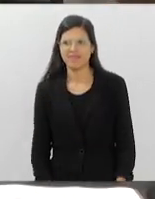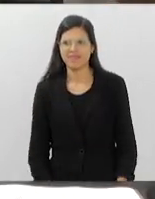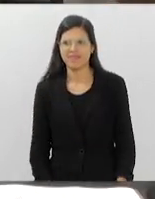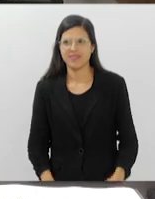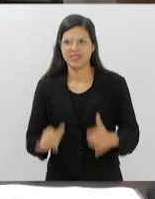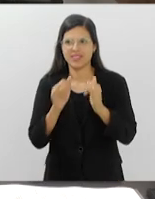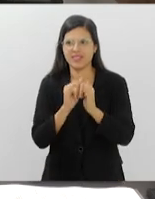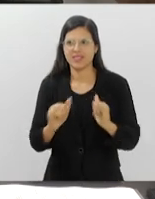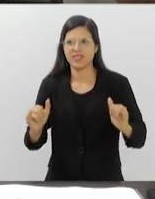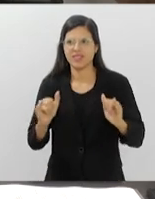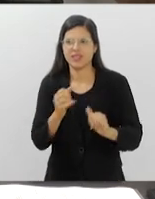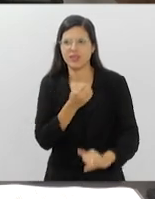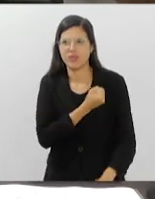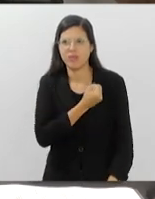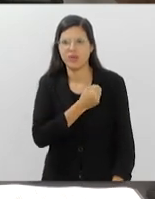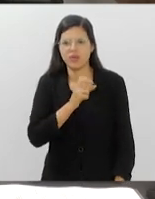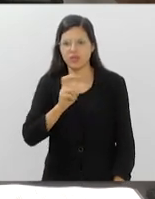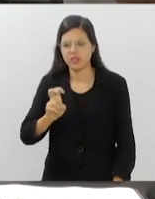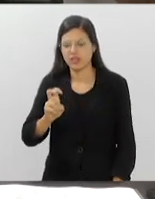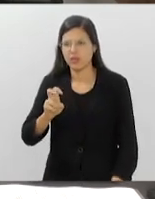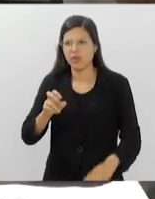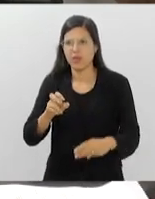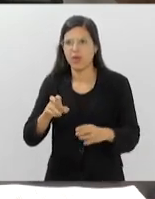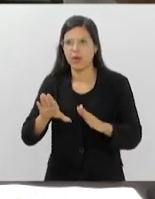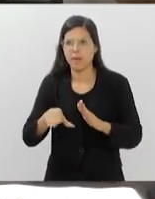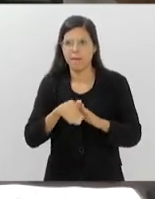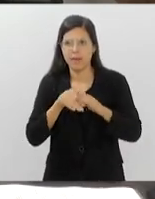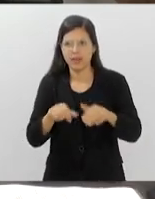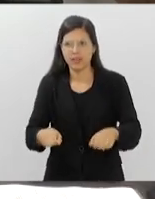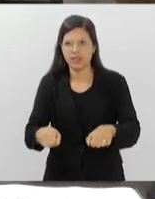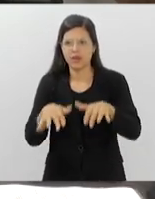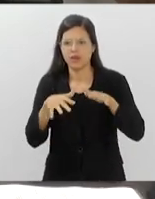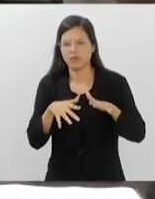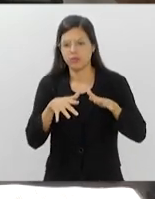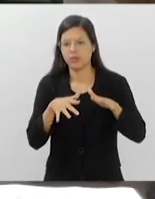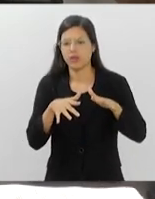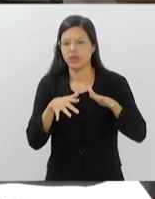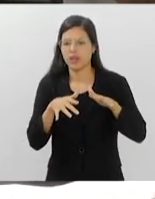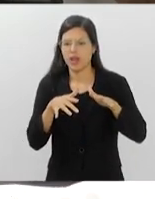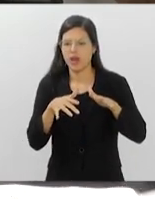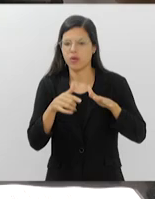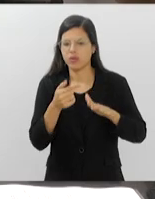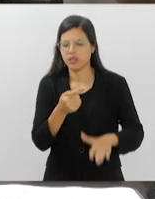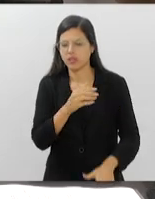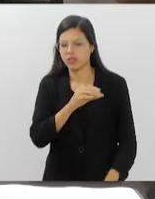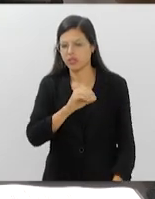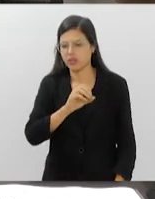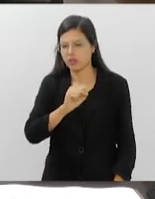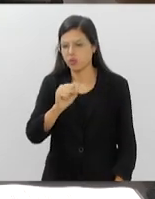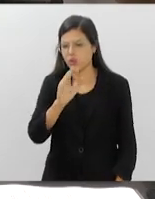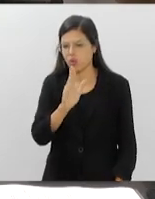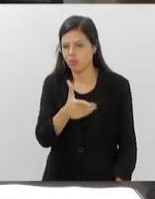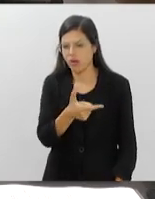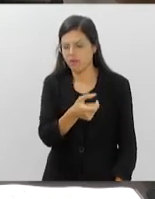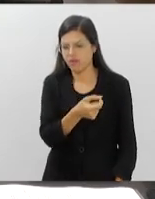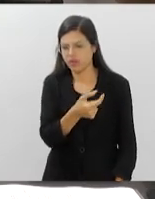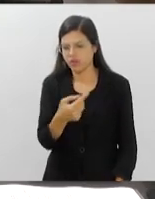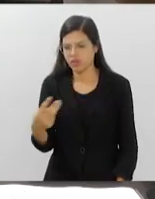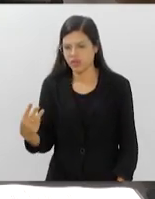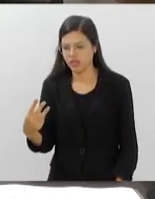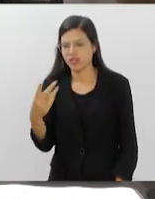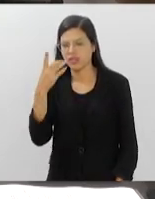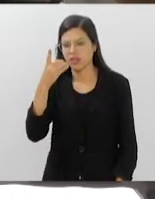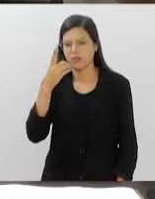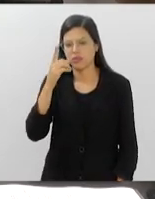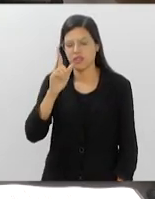Anuncio número 5 da pauta, emenda de plenário ao projeto de lei 708 de 23, de autoria da deputada Gisele Monteiro, que